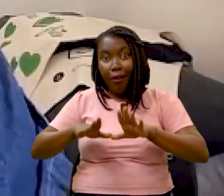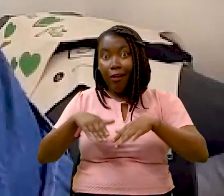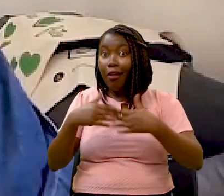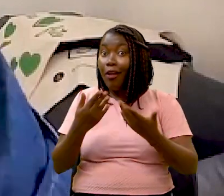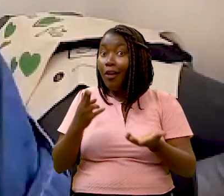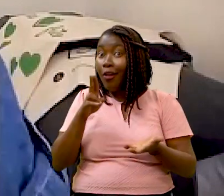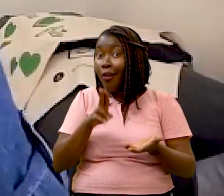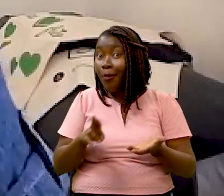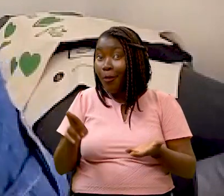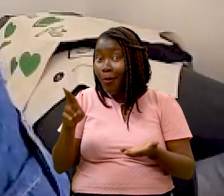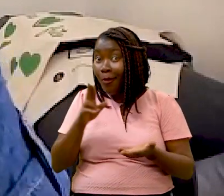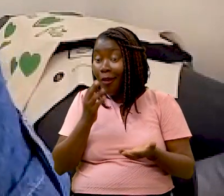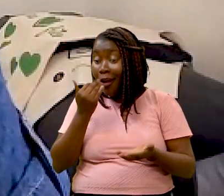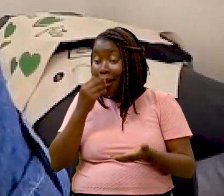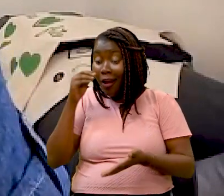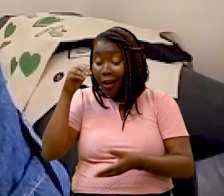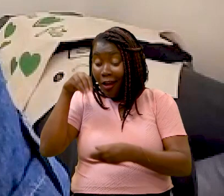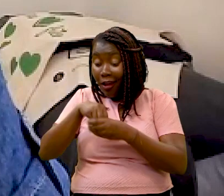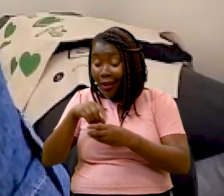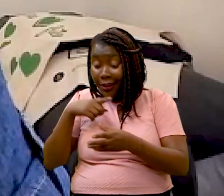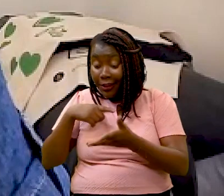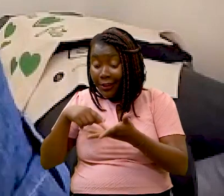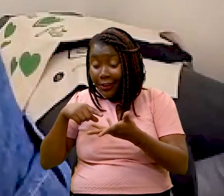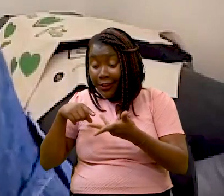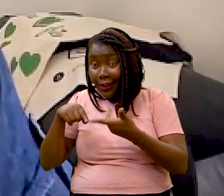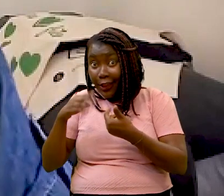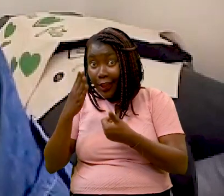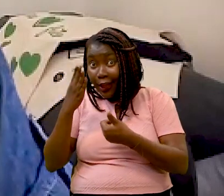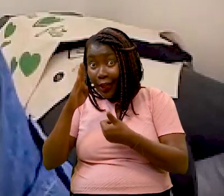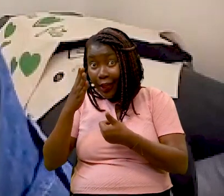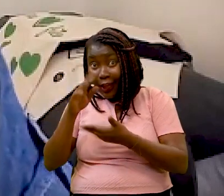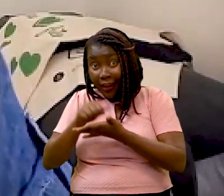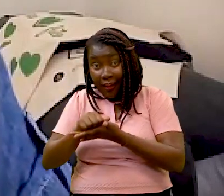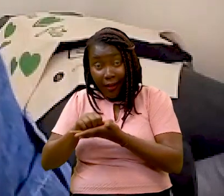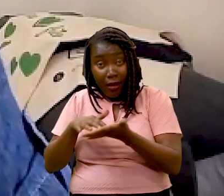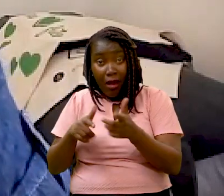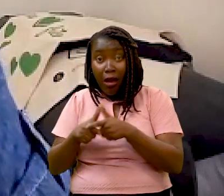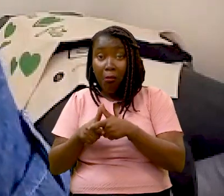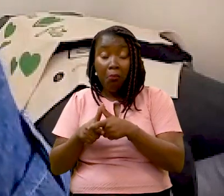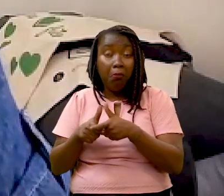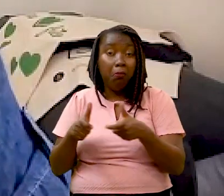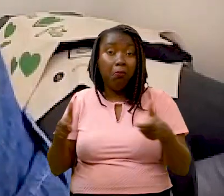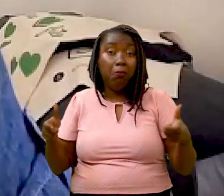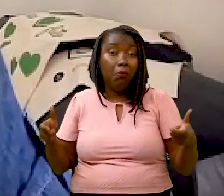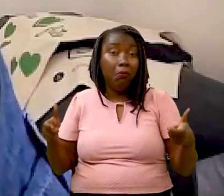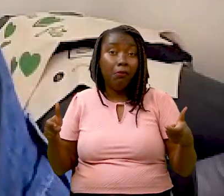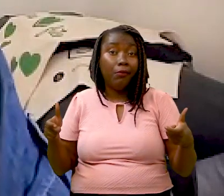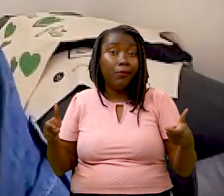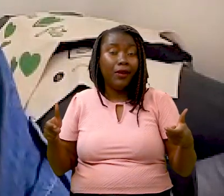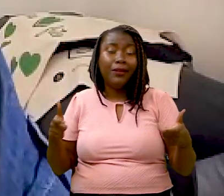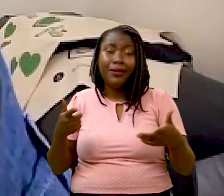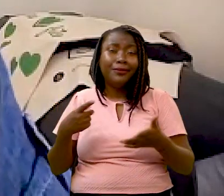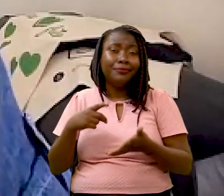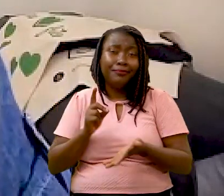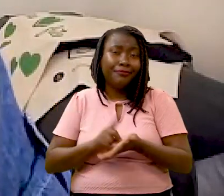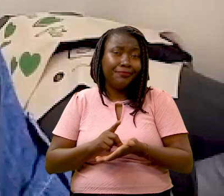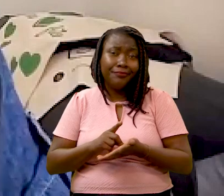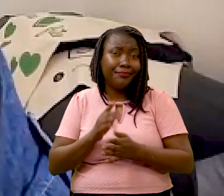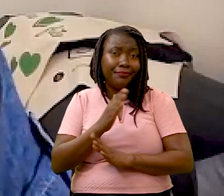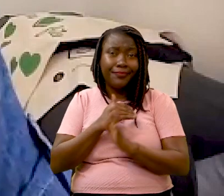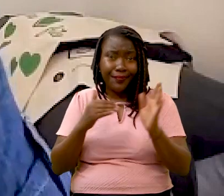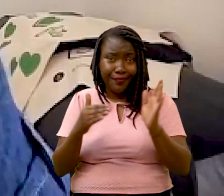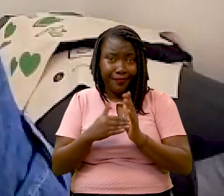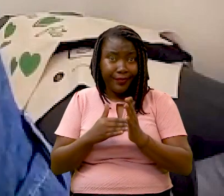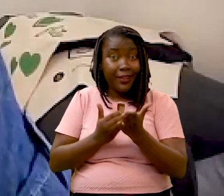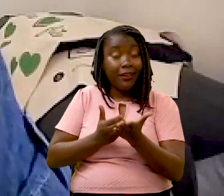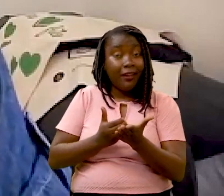que contêm esses compostos bioativos, que são a sua grande maioria, na realidade, a sua totalidade